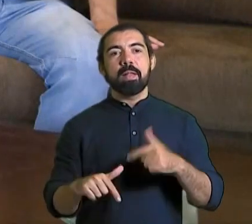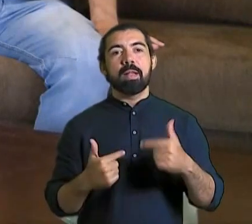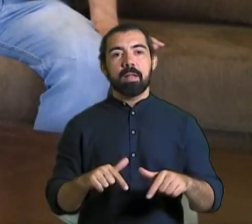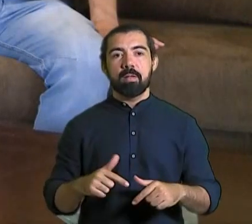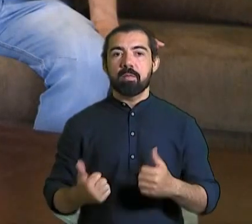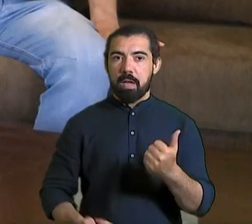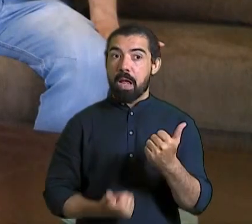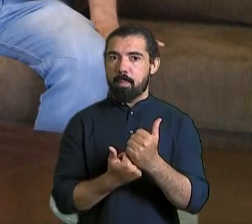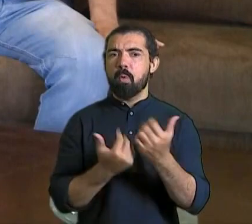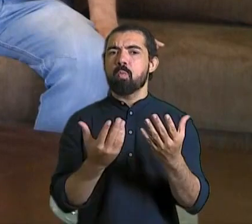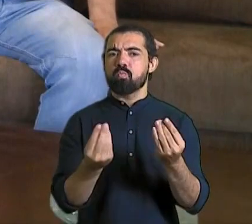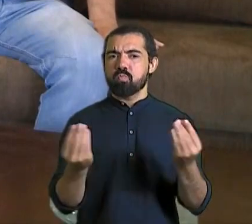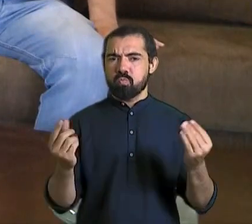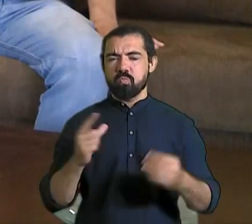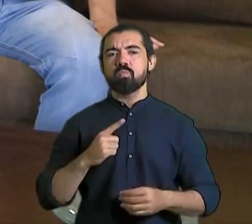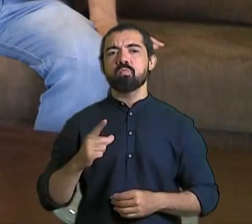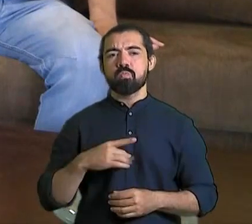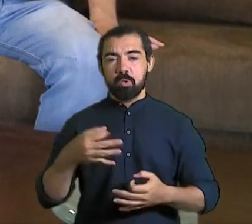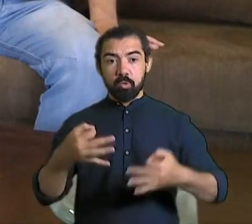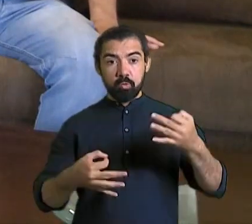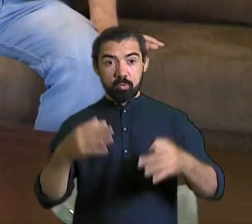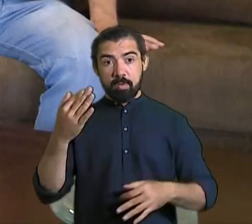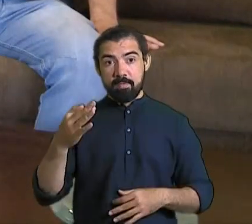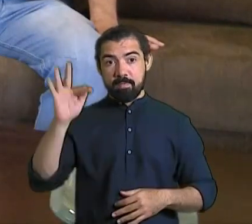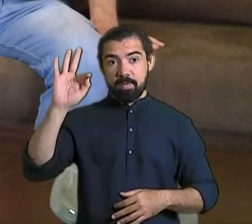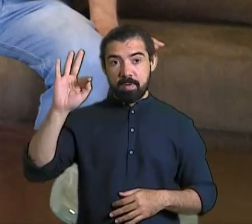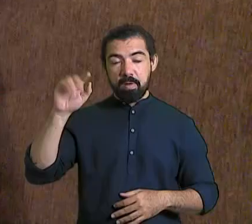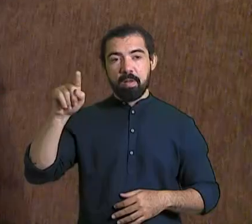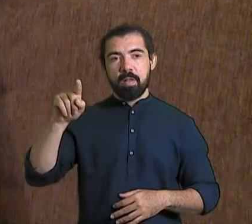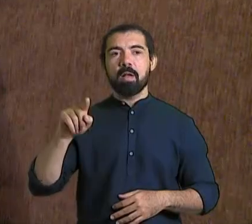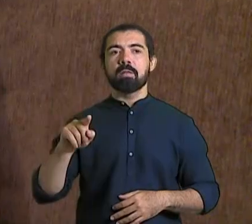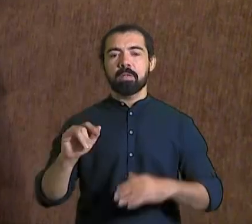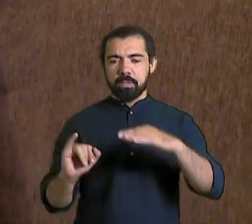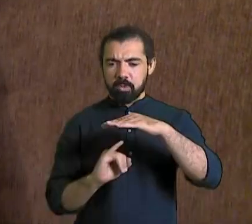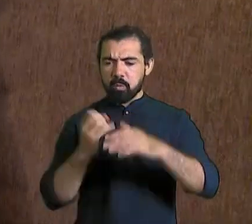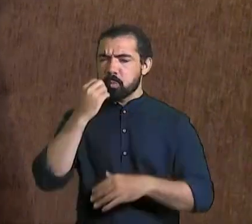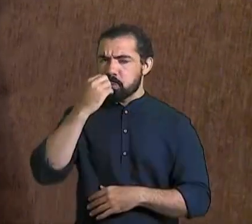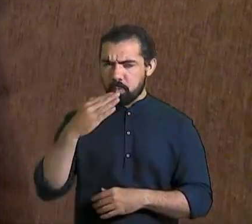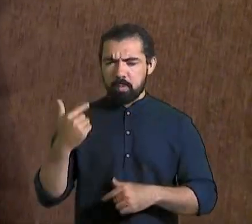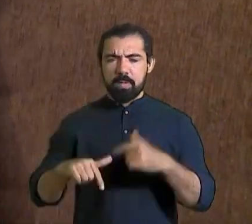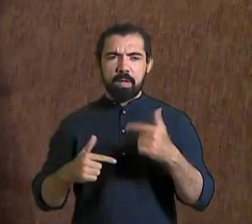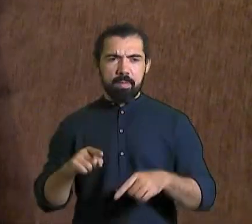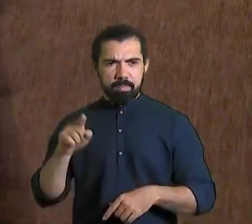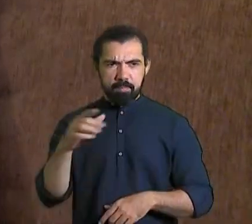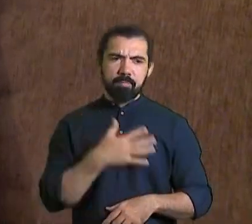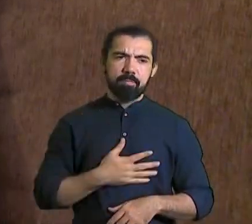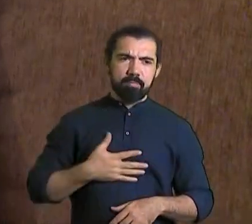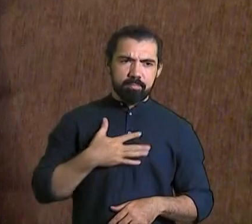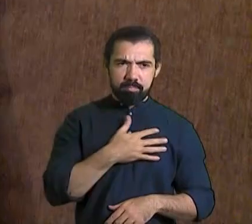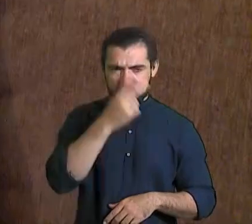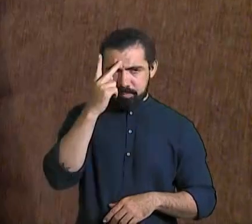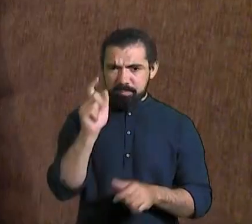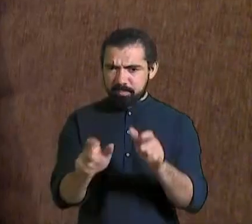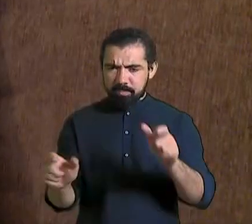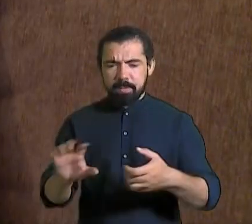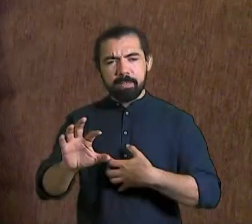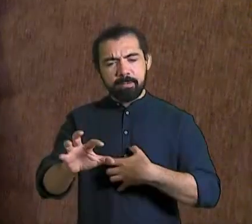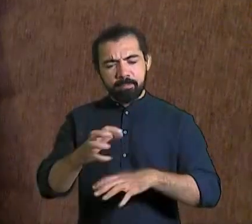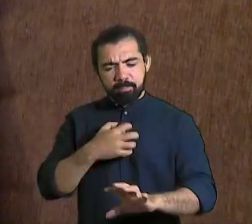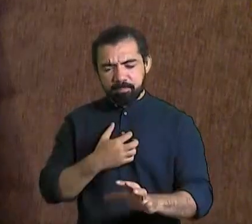Apoio muito. A Justiça Federal é um órgão muito bom da gente trabalhar. As pessoas são muito